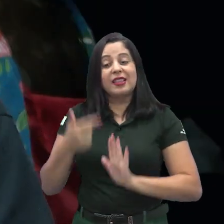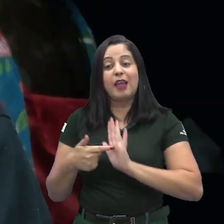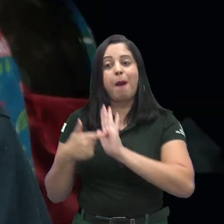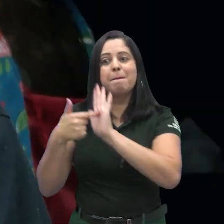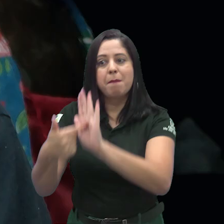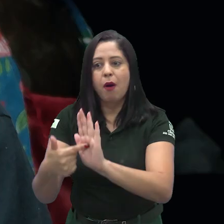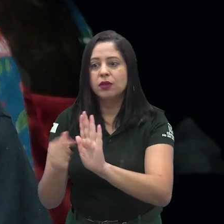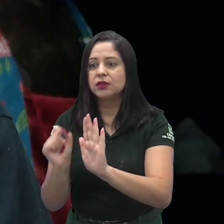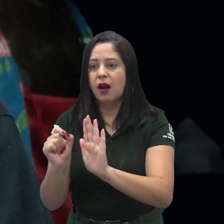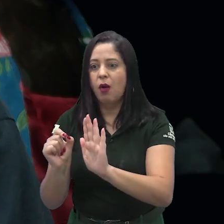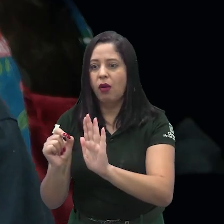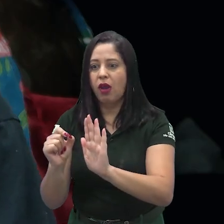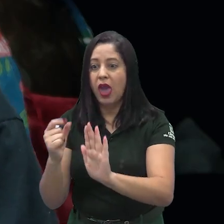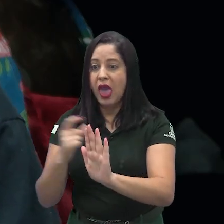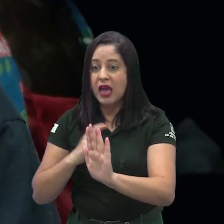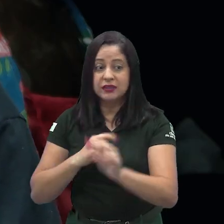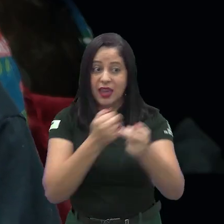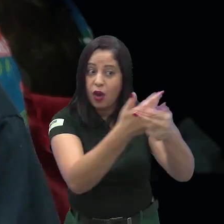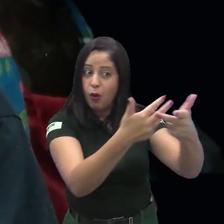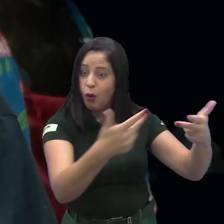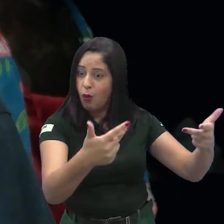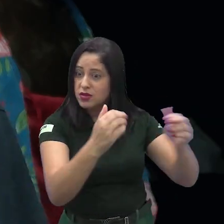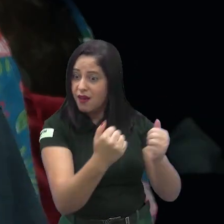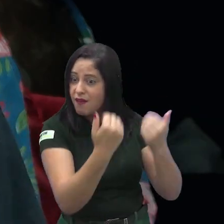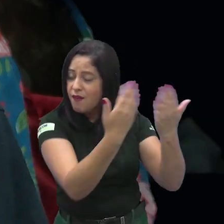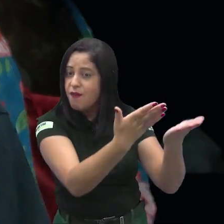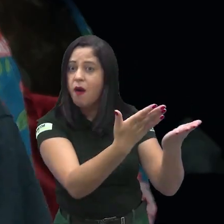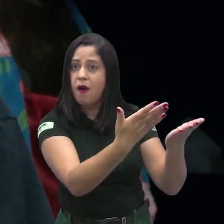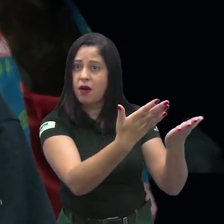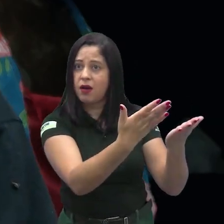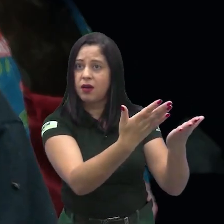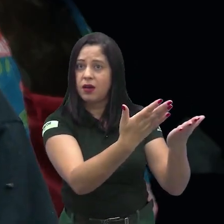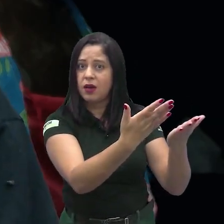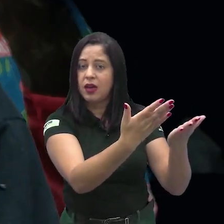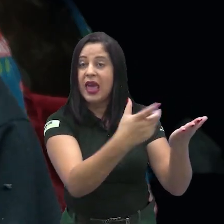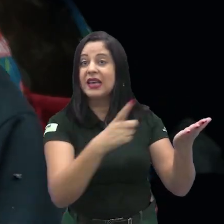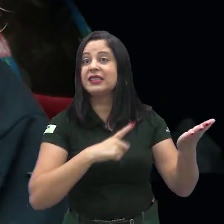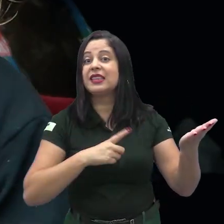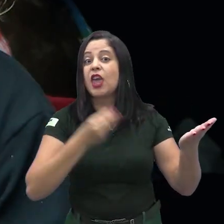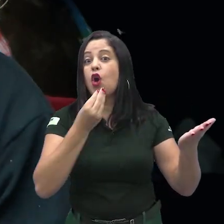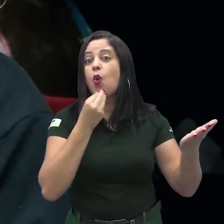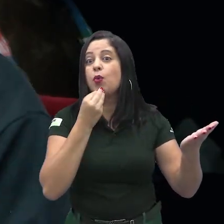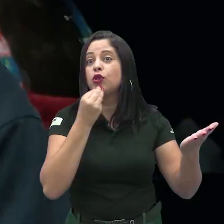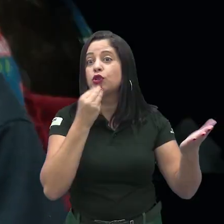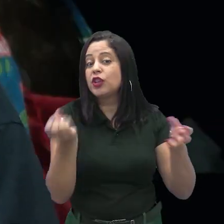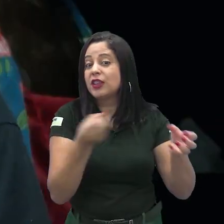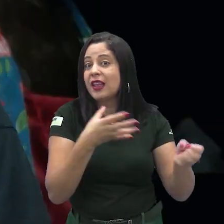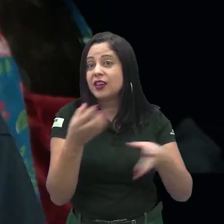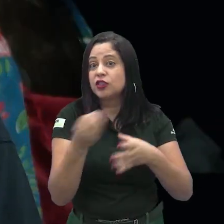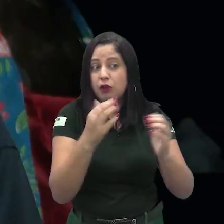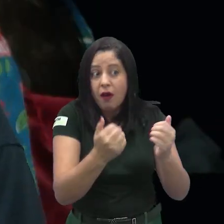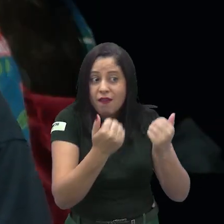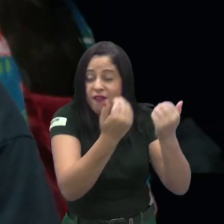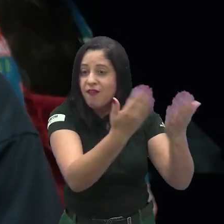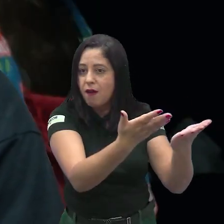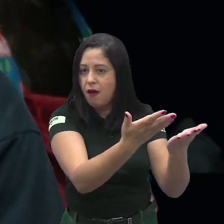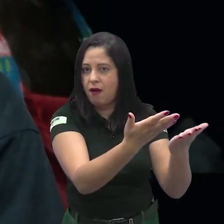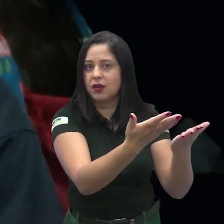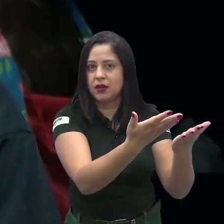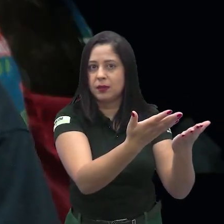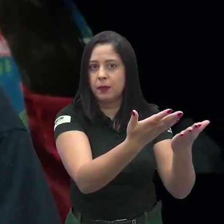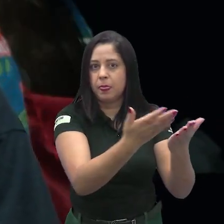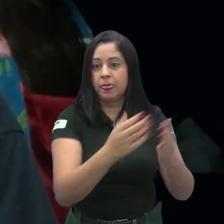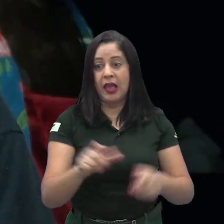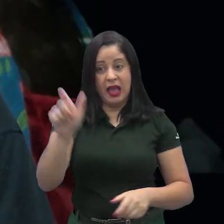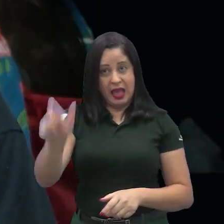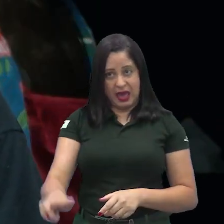existe um universo fora dessa comunidade e que existem outros caminhos, né? E é tão importante que